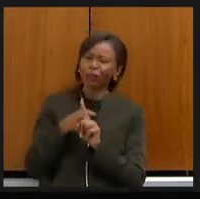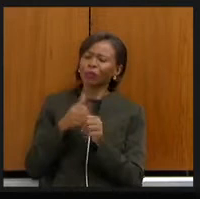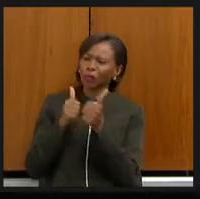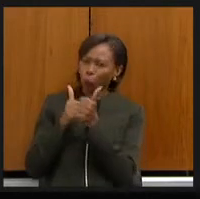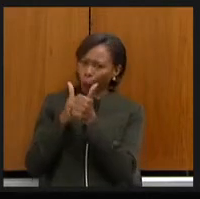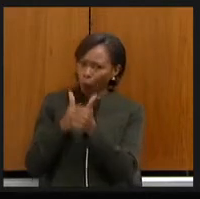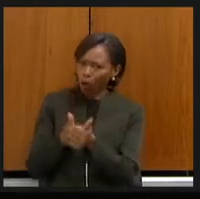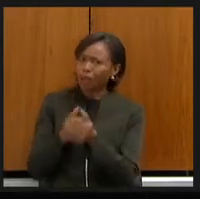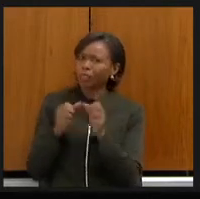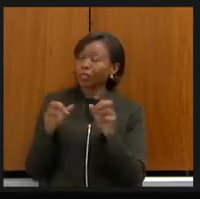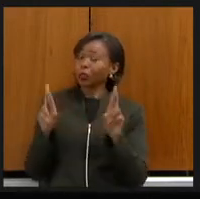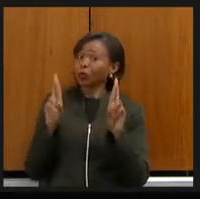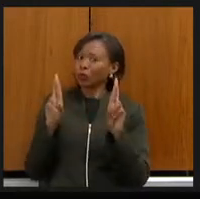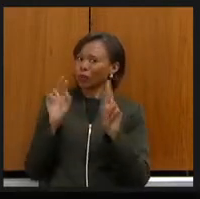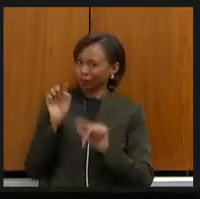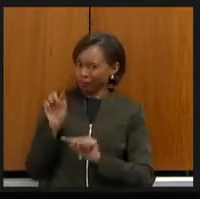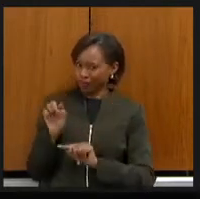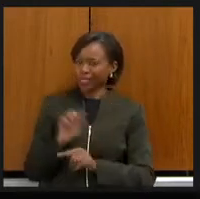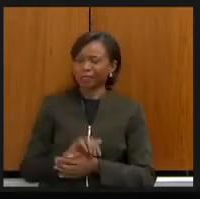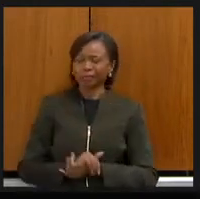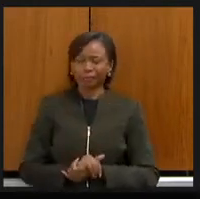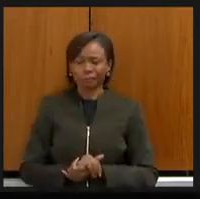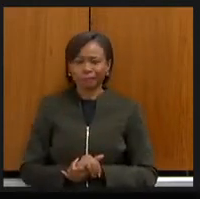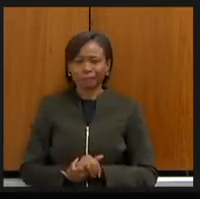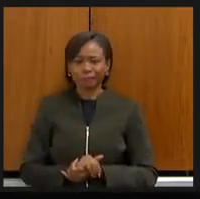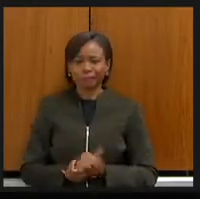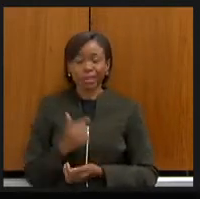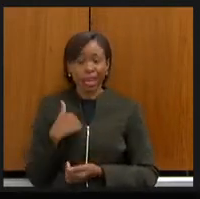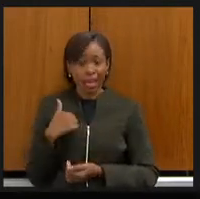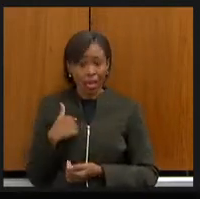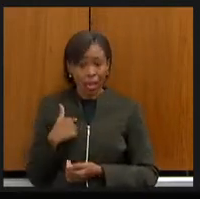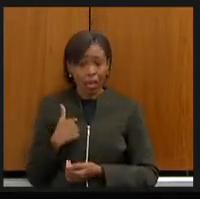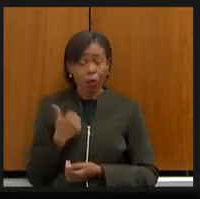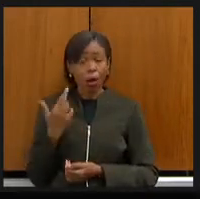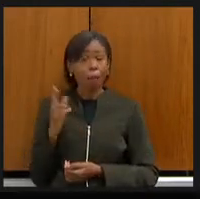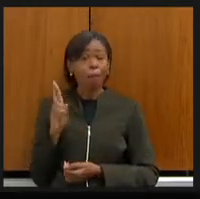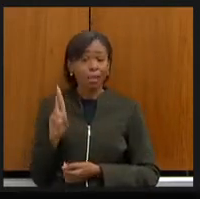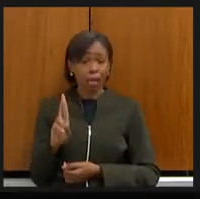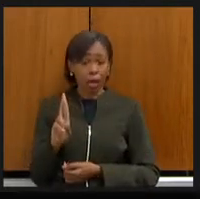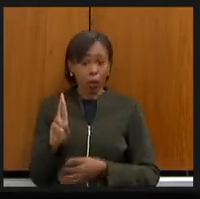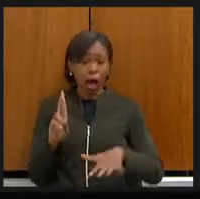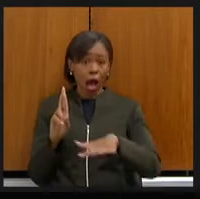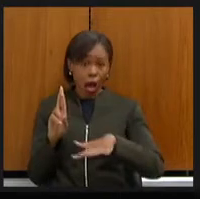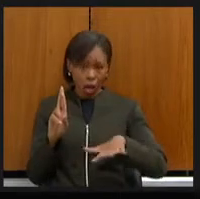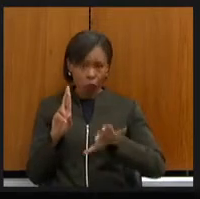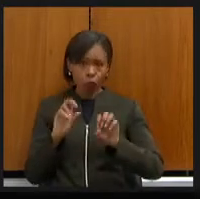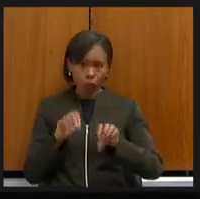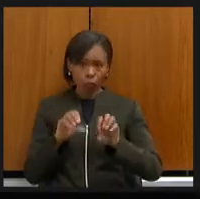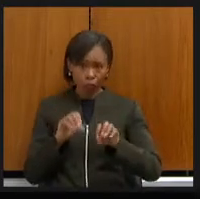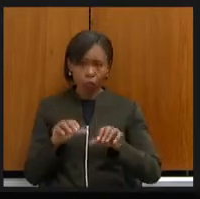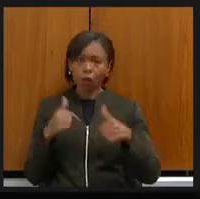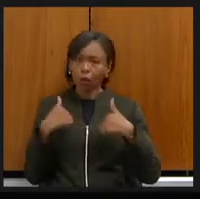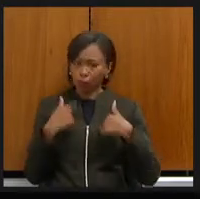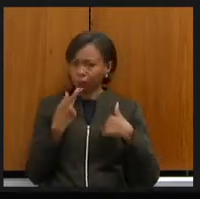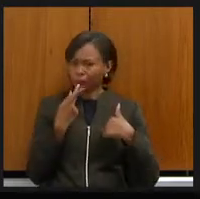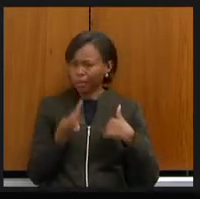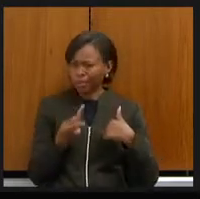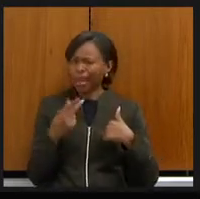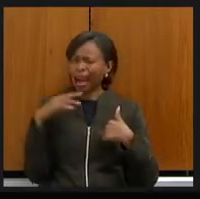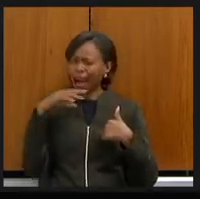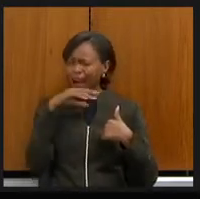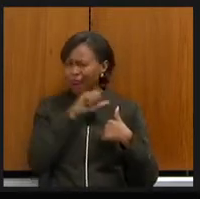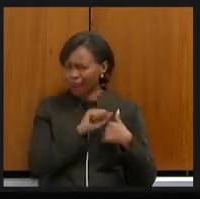muito por você tá e como eu tô representar na educação né gente queria falar um pouquinho rapidinho dos